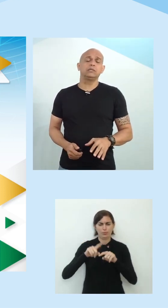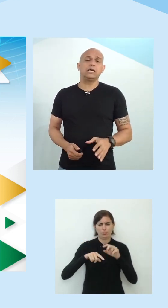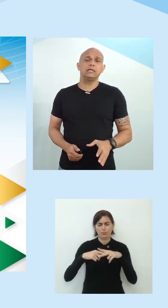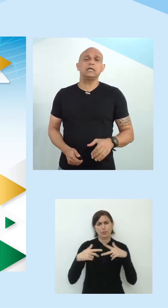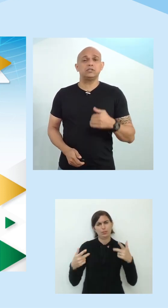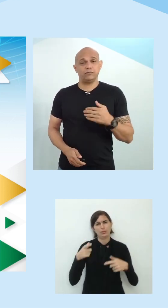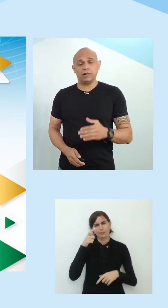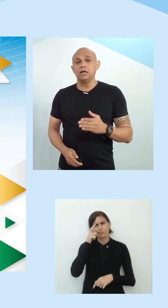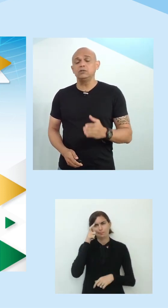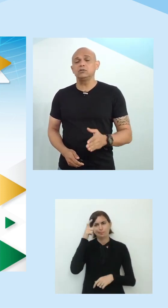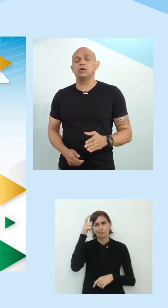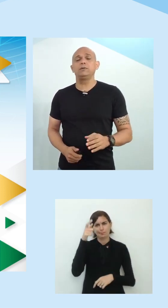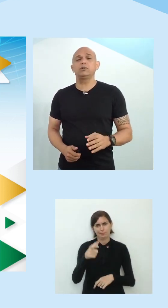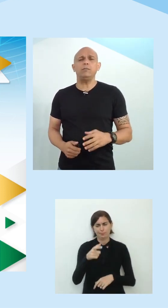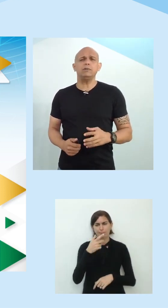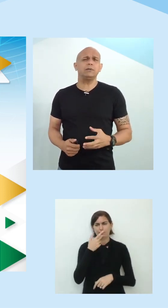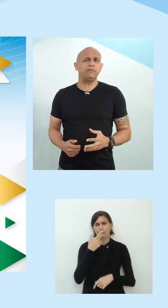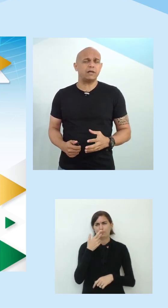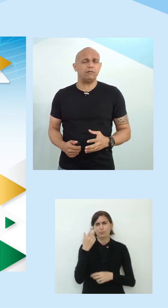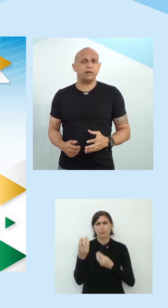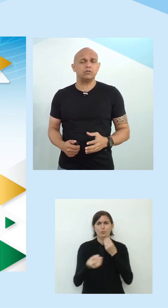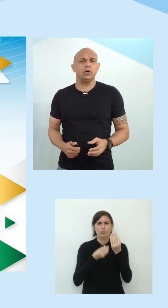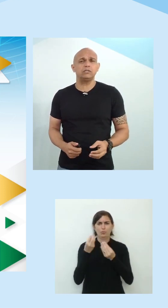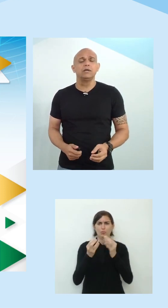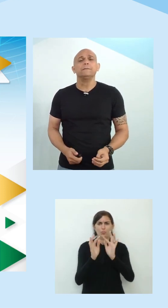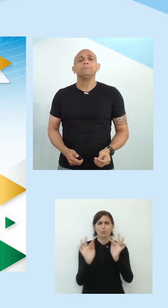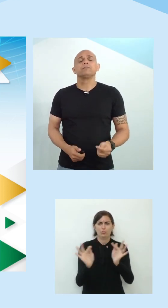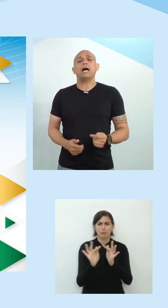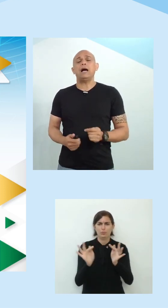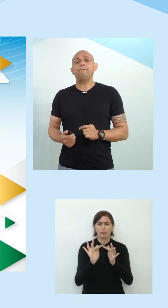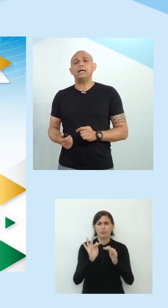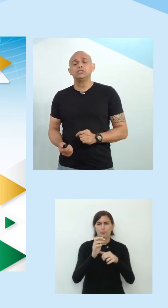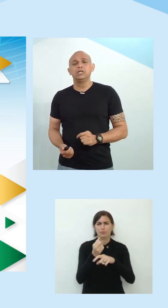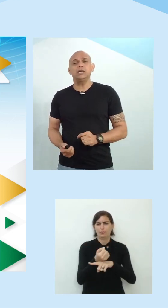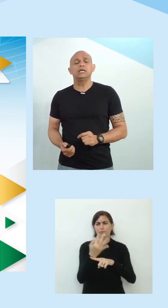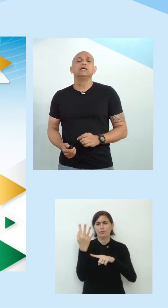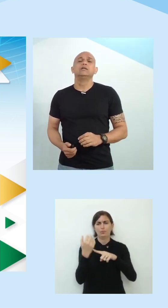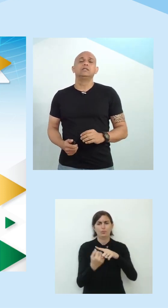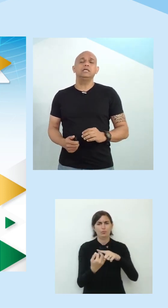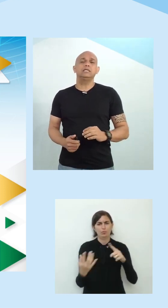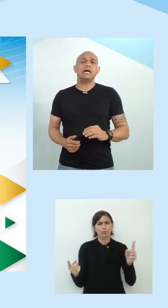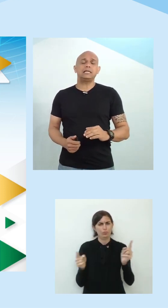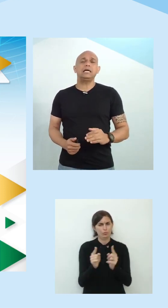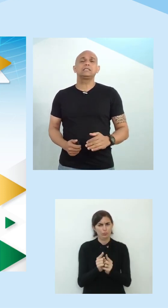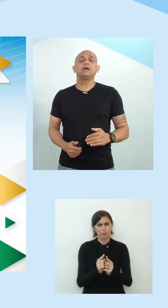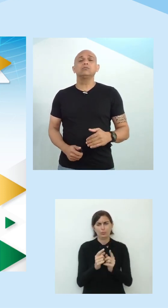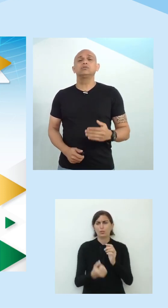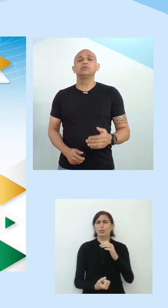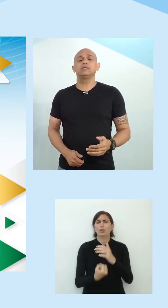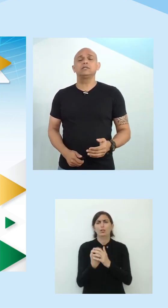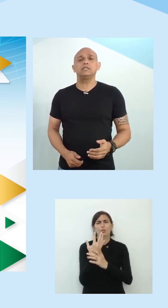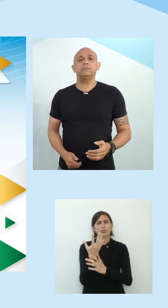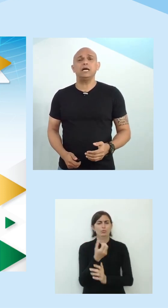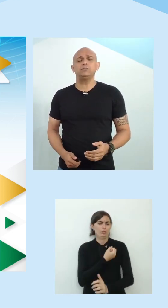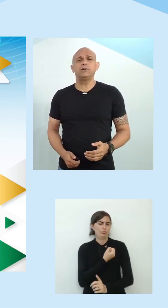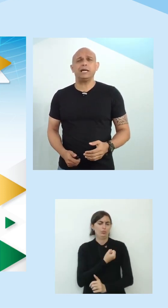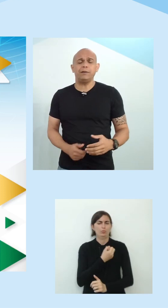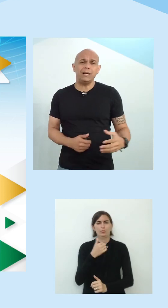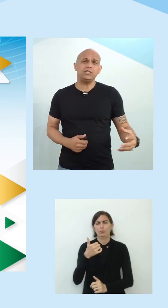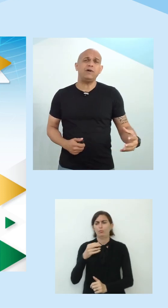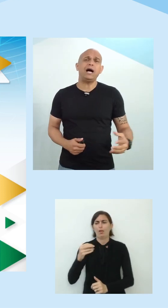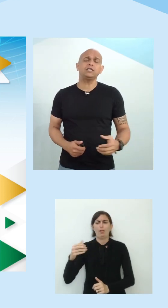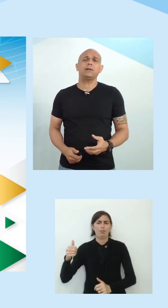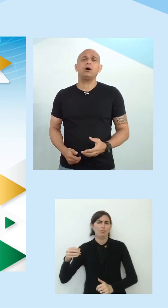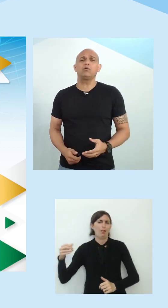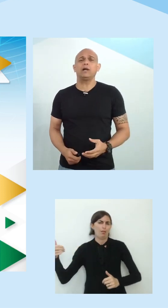muito interessante falando sobre como simplificar frações a partir da criação dos números decimais, porque era